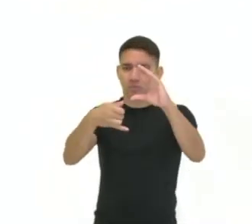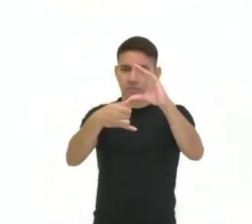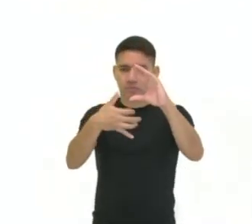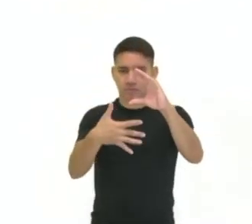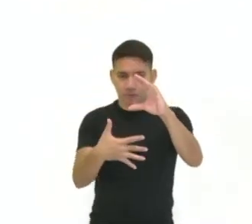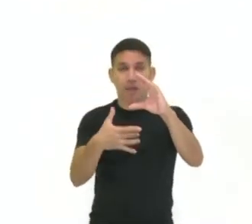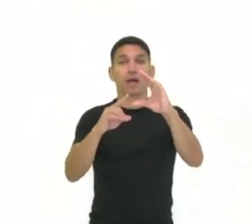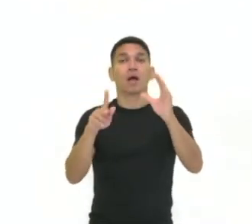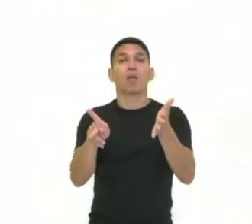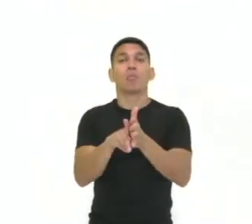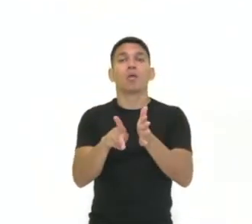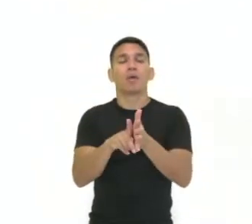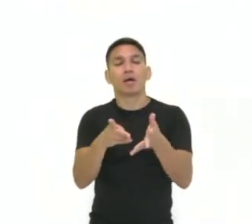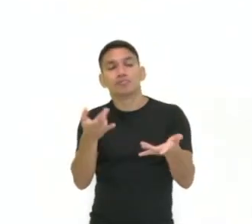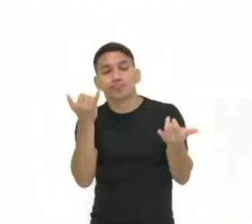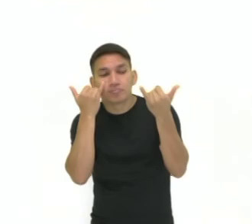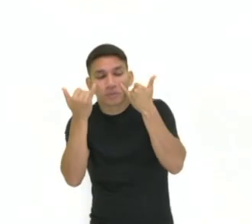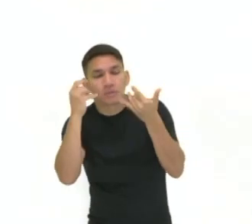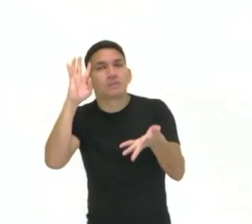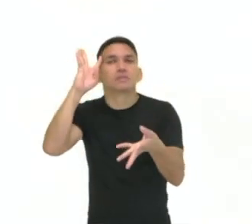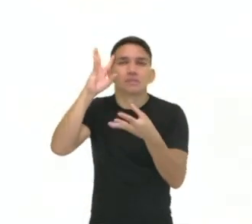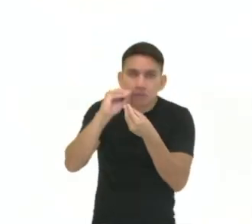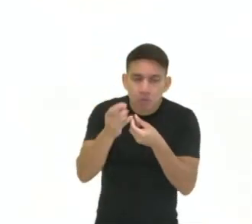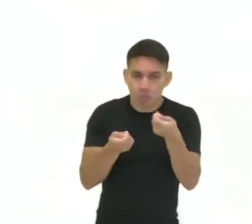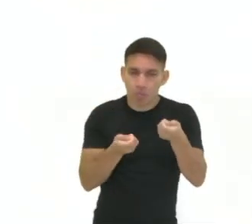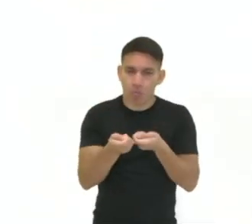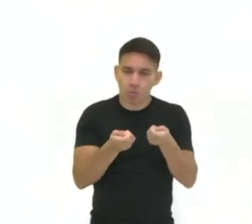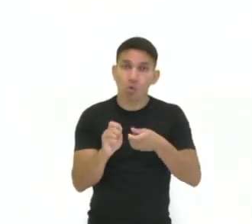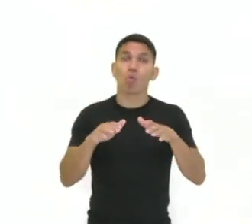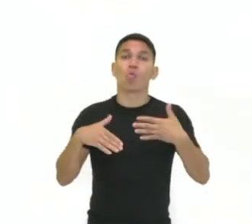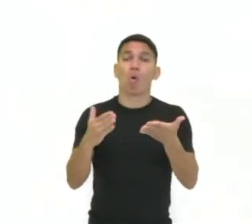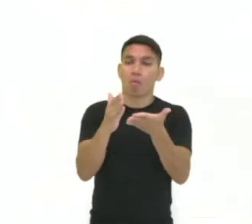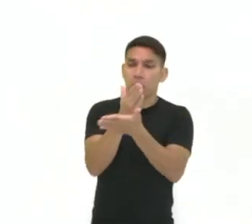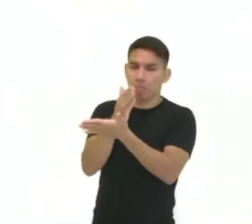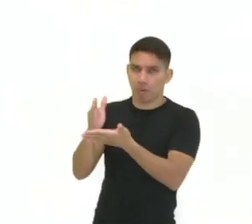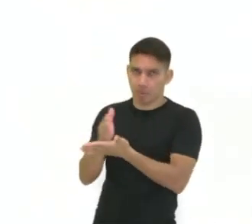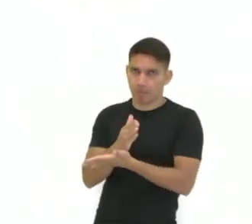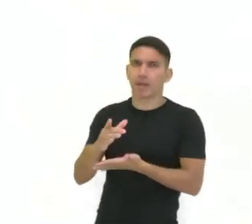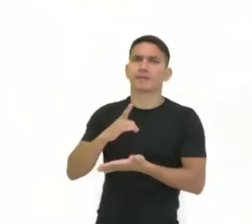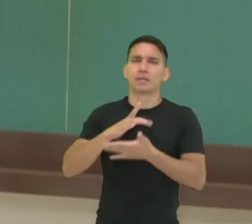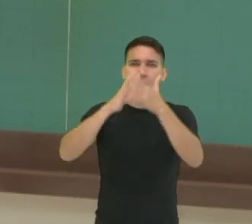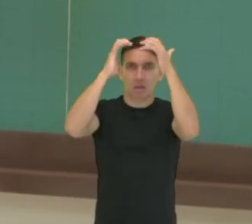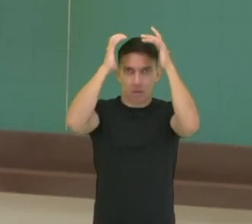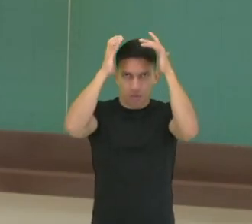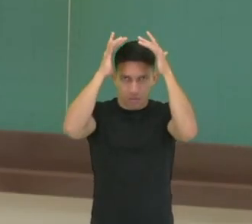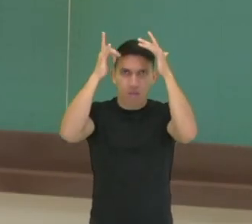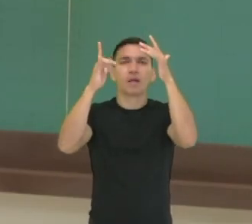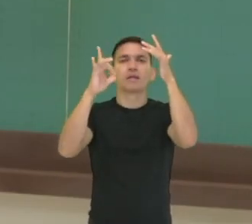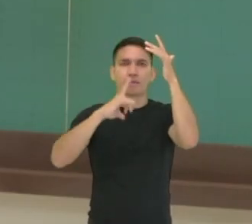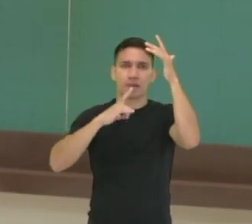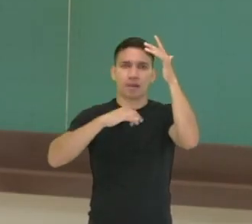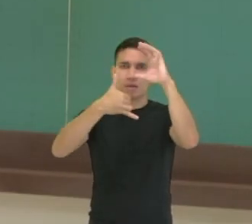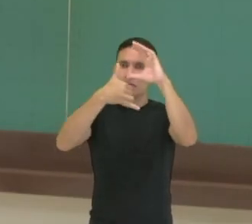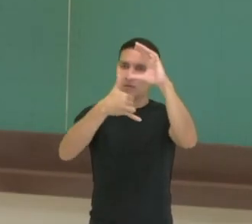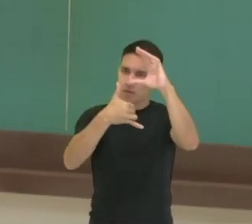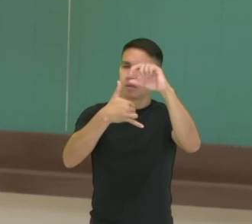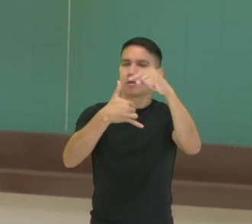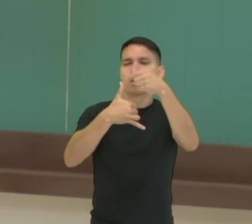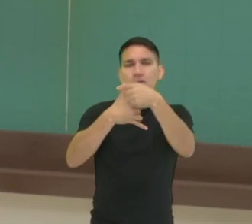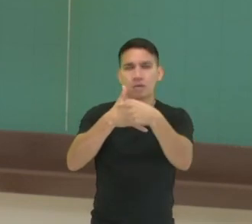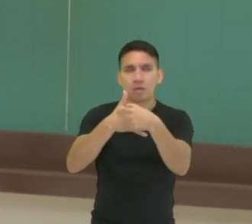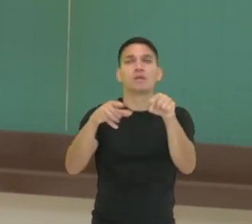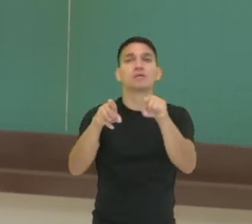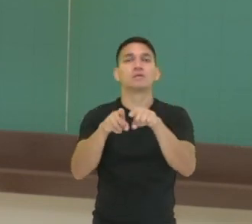interpretações. E quais são as partes desse sistema nervoso? Então, o encéfalo, a medula espinal.